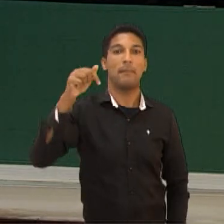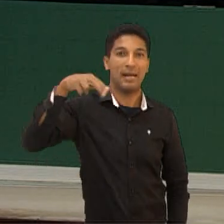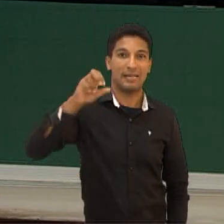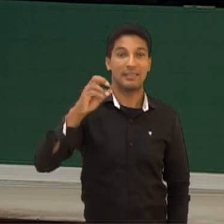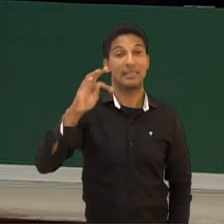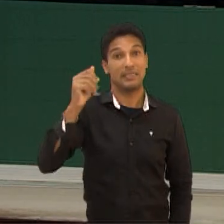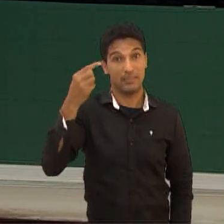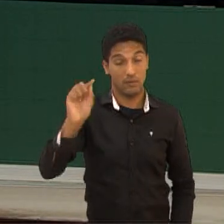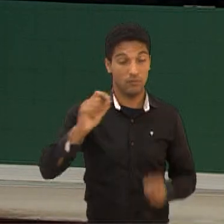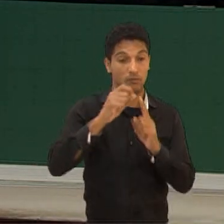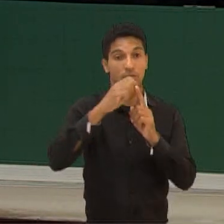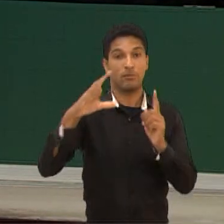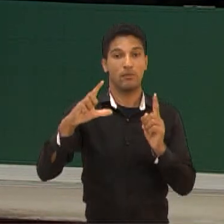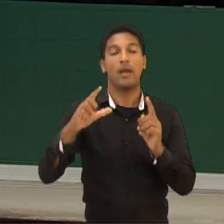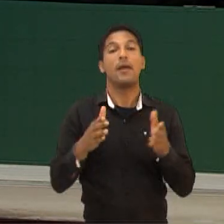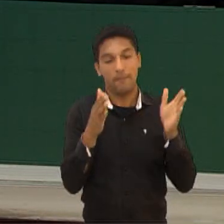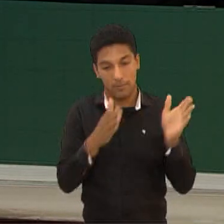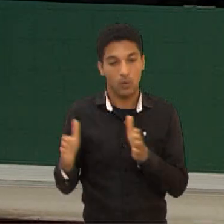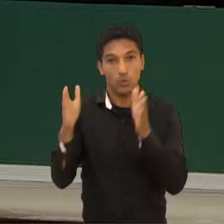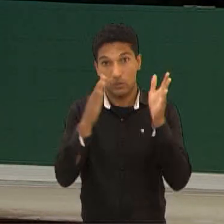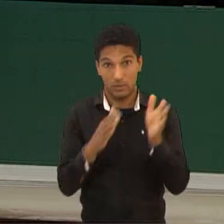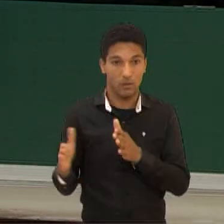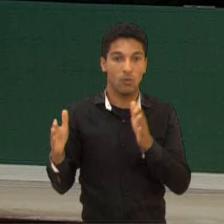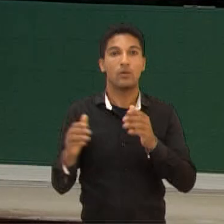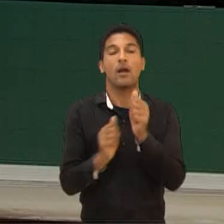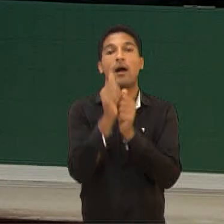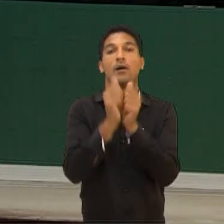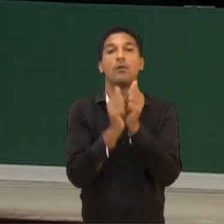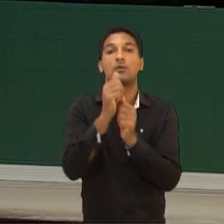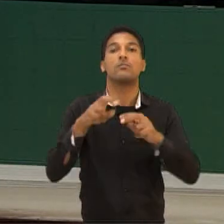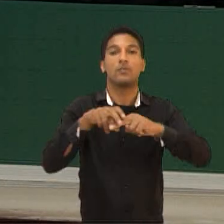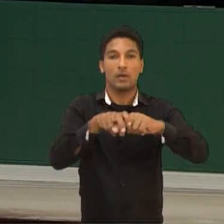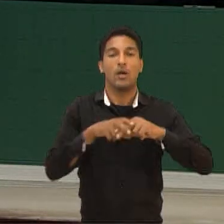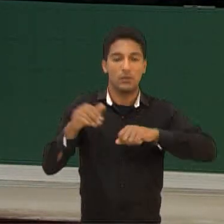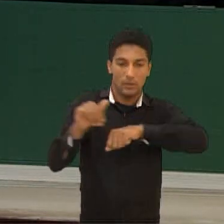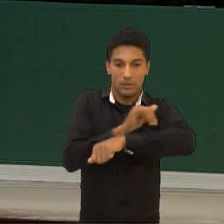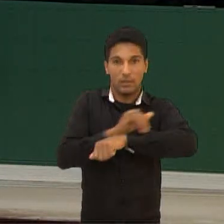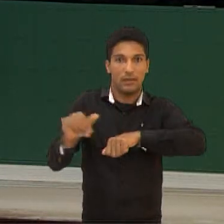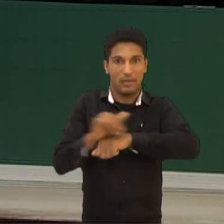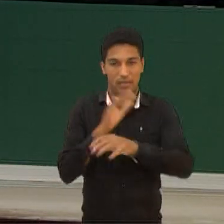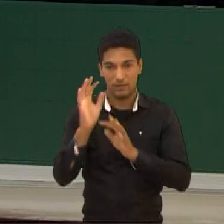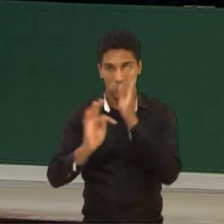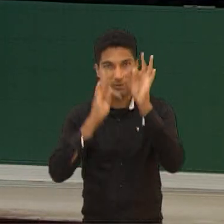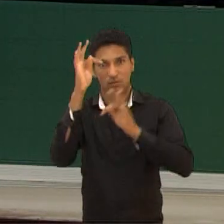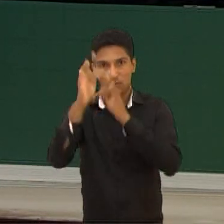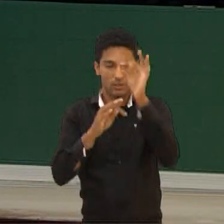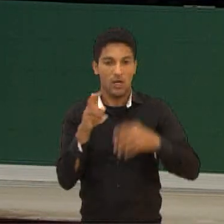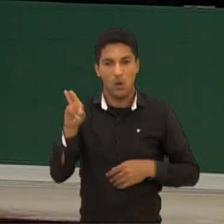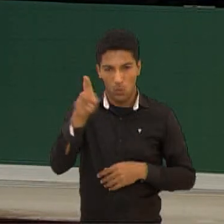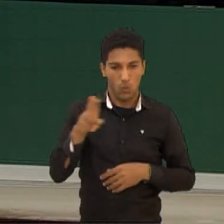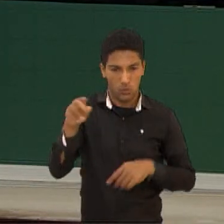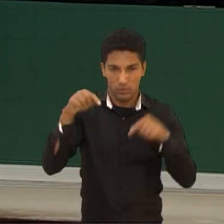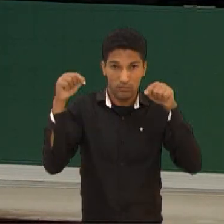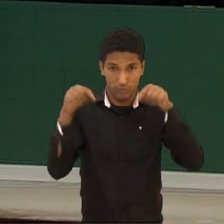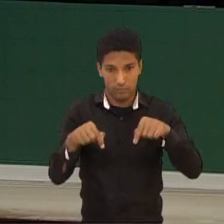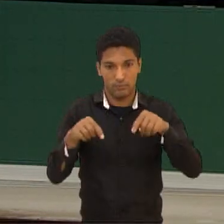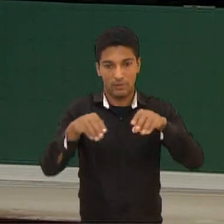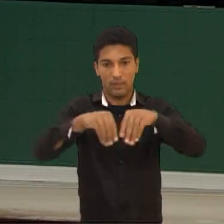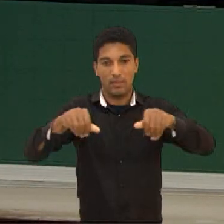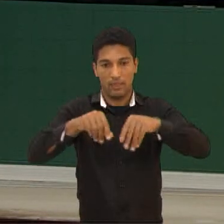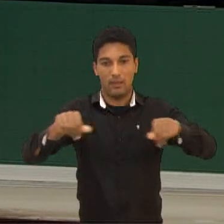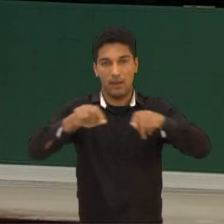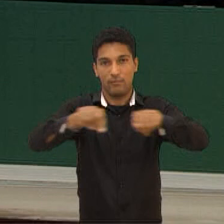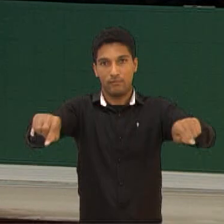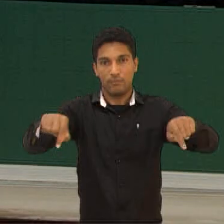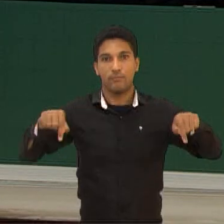arroz, devido a essa introdução de tecnologias, da escolha da espécie, do tipo de arroz que vai ser plantado,